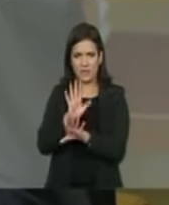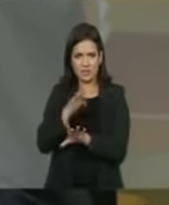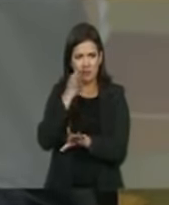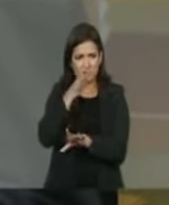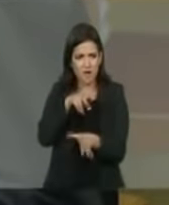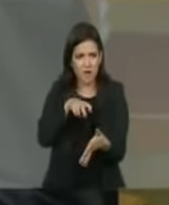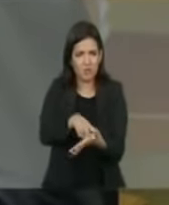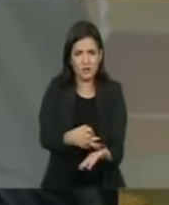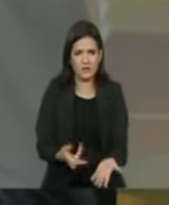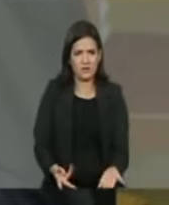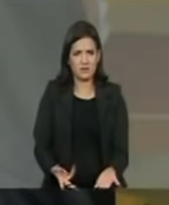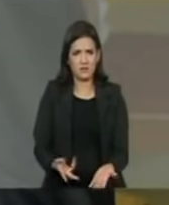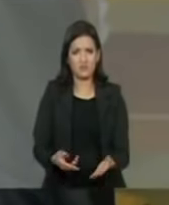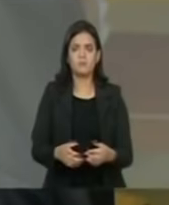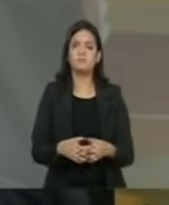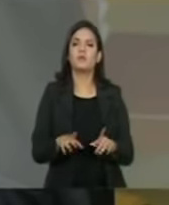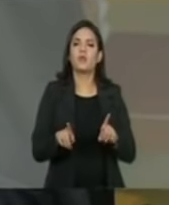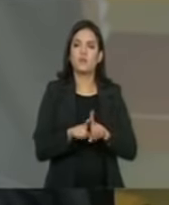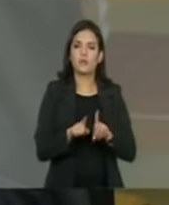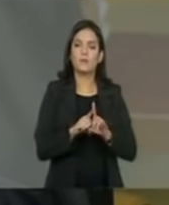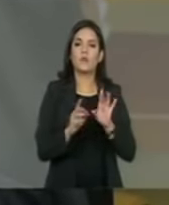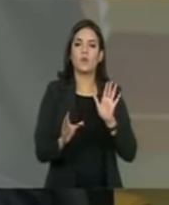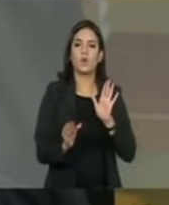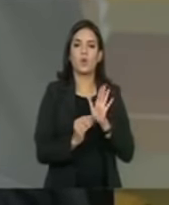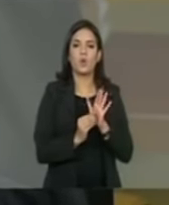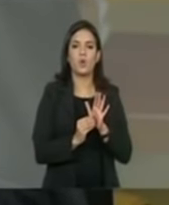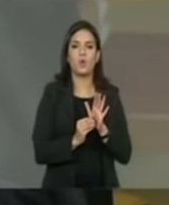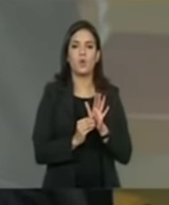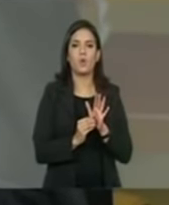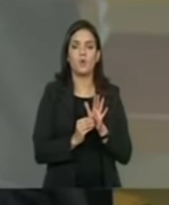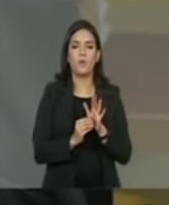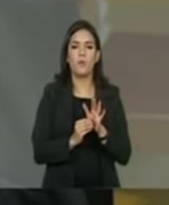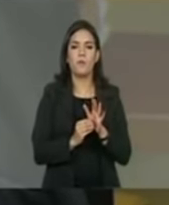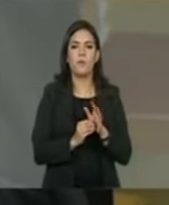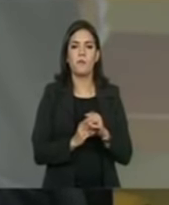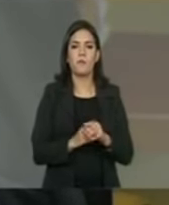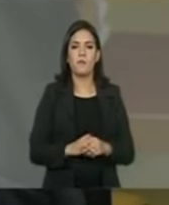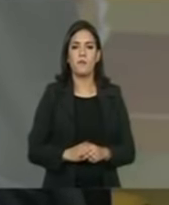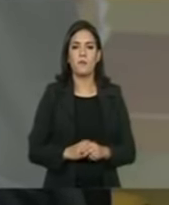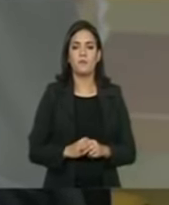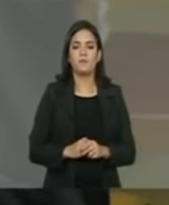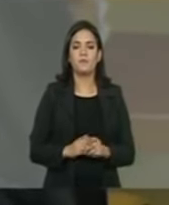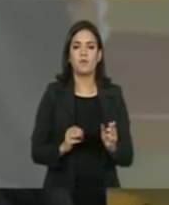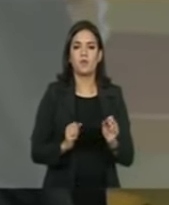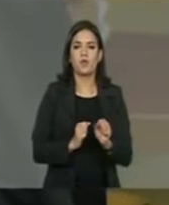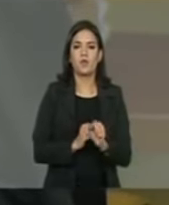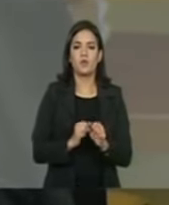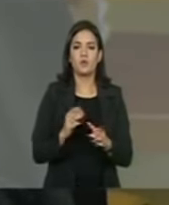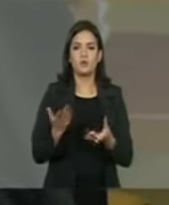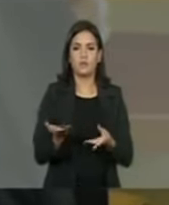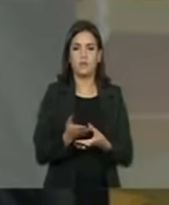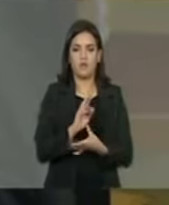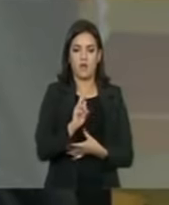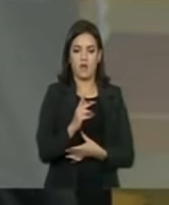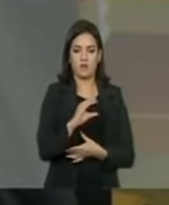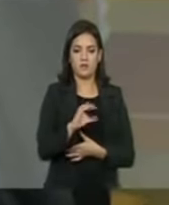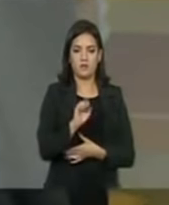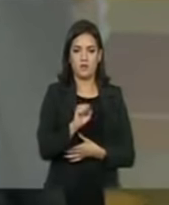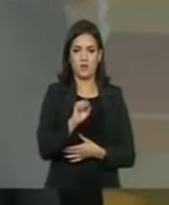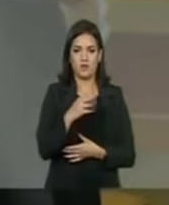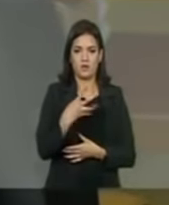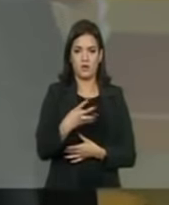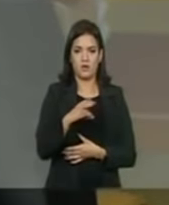fácil referência aqui há um precedente firmado em 2009 no hc 84 0